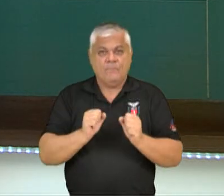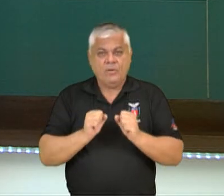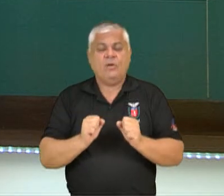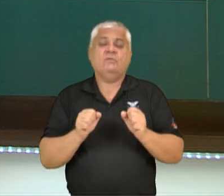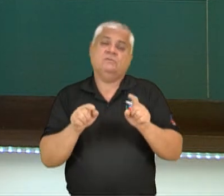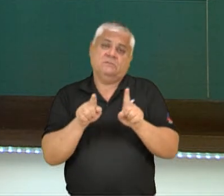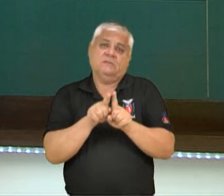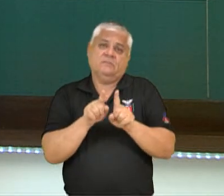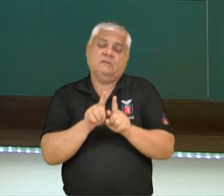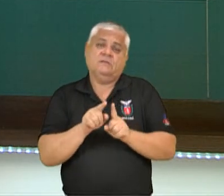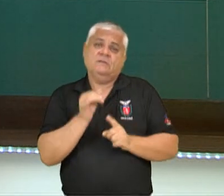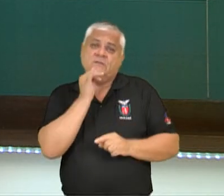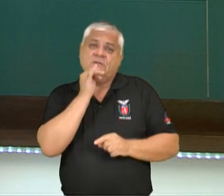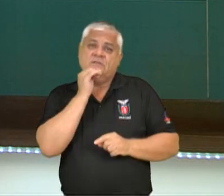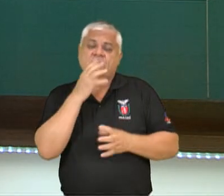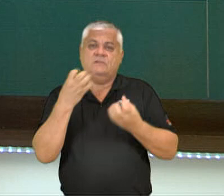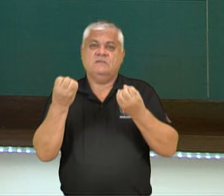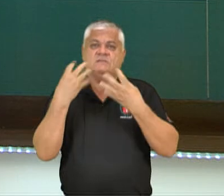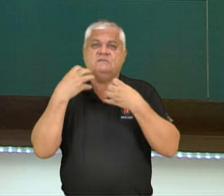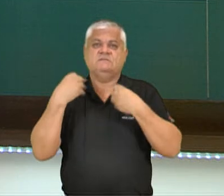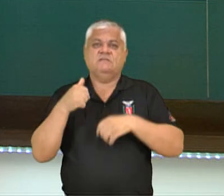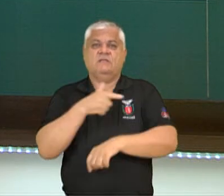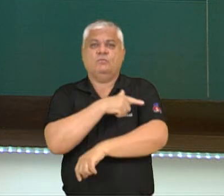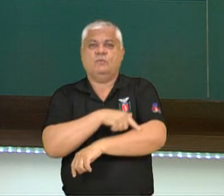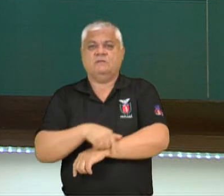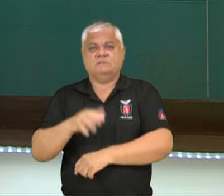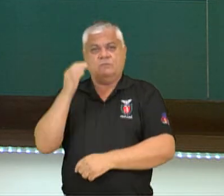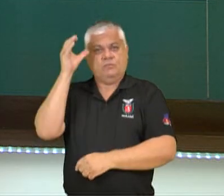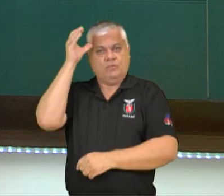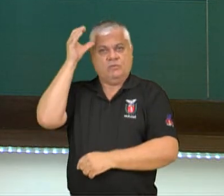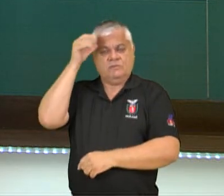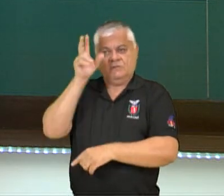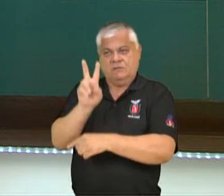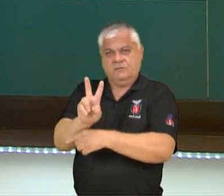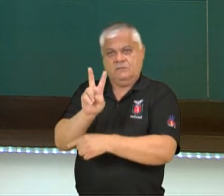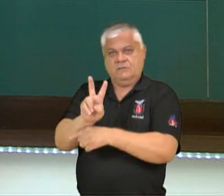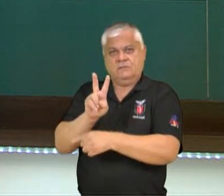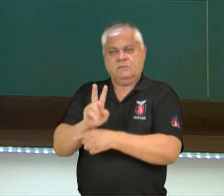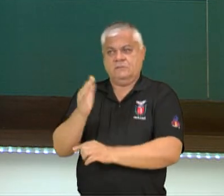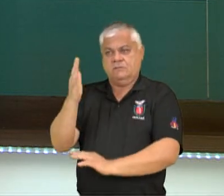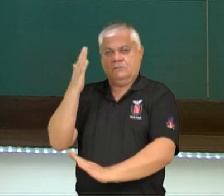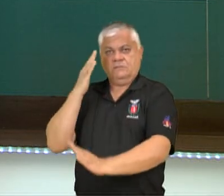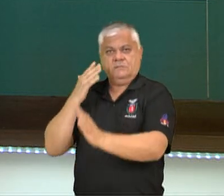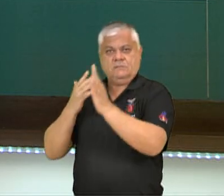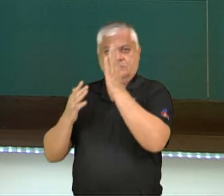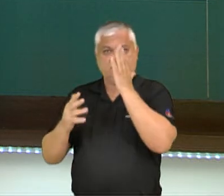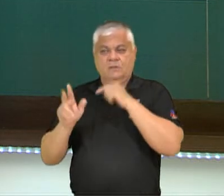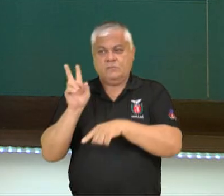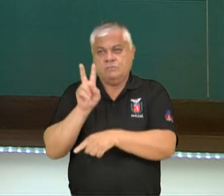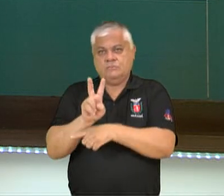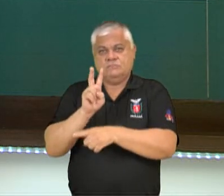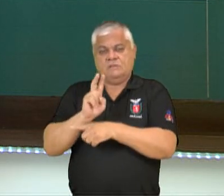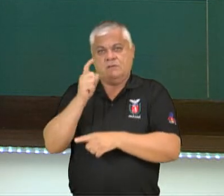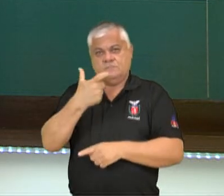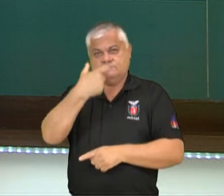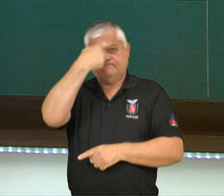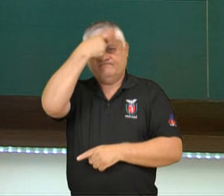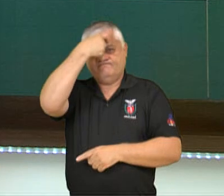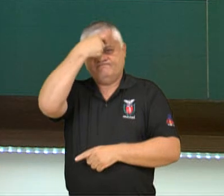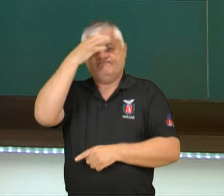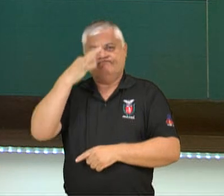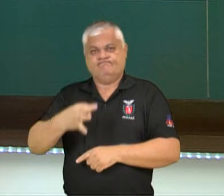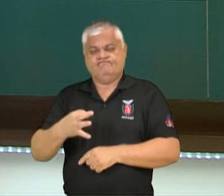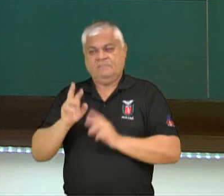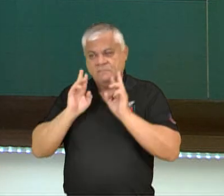uma forma de educação ambiental, uma forma que nós podemos aprender a realizar essa